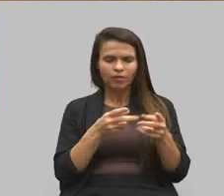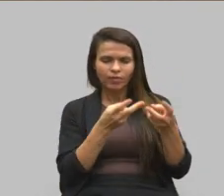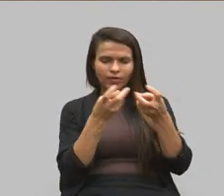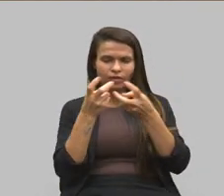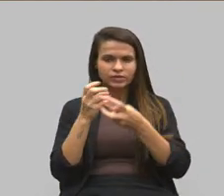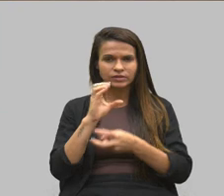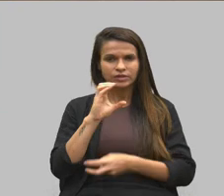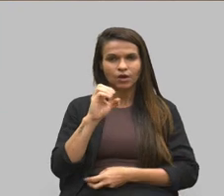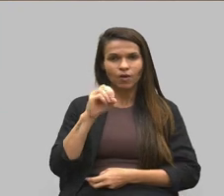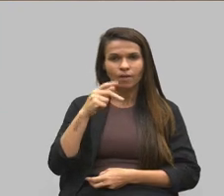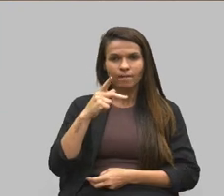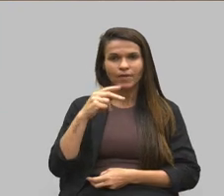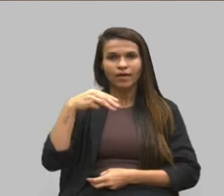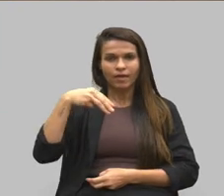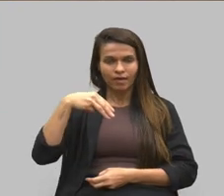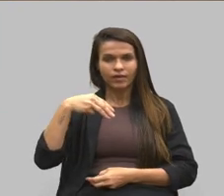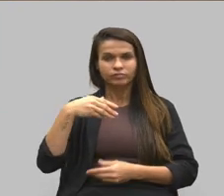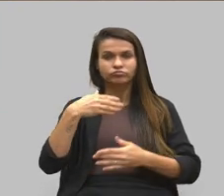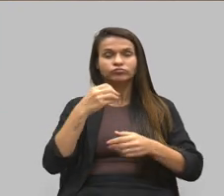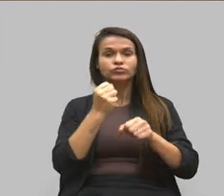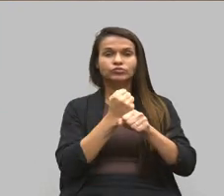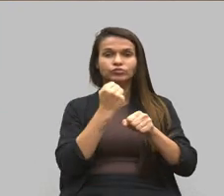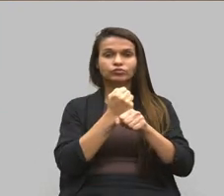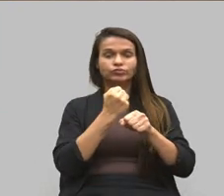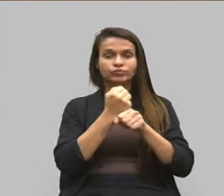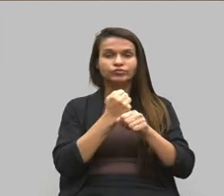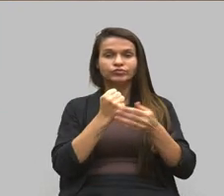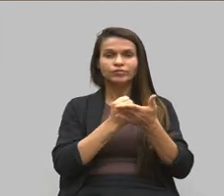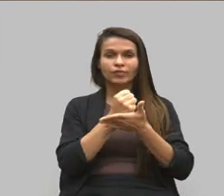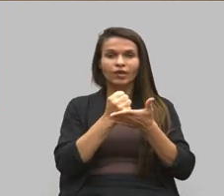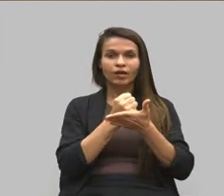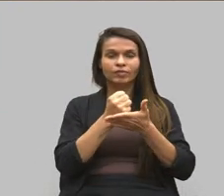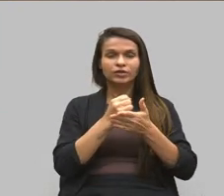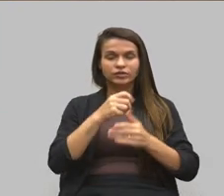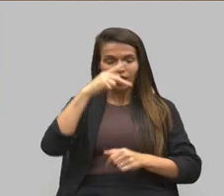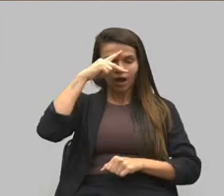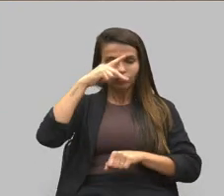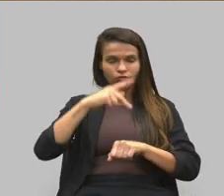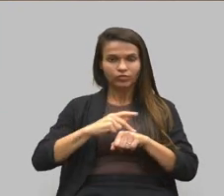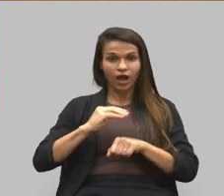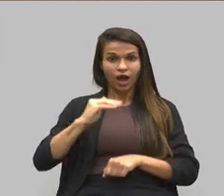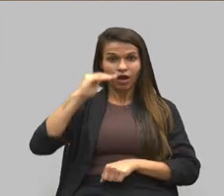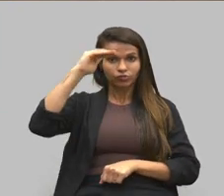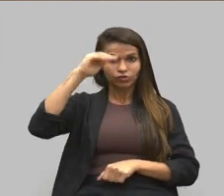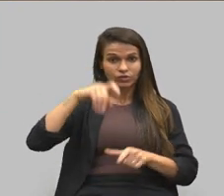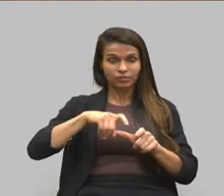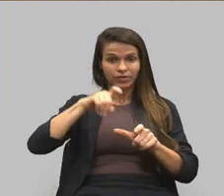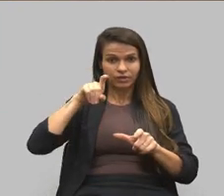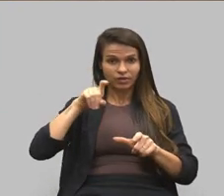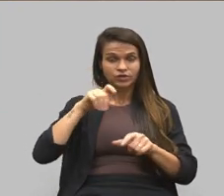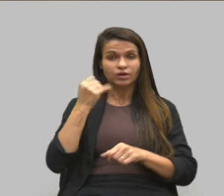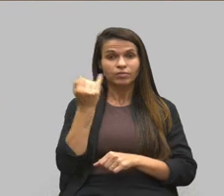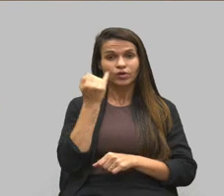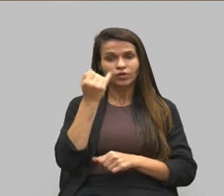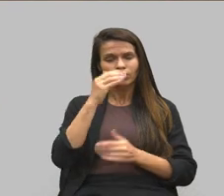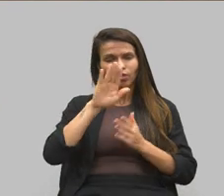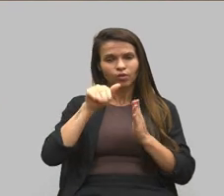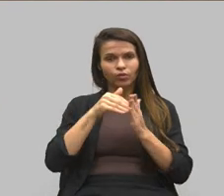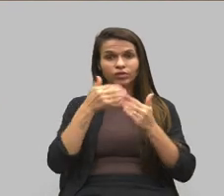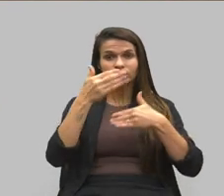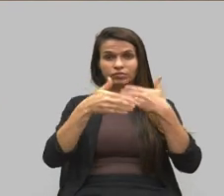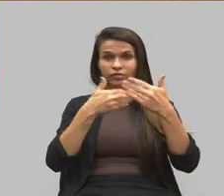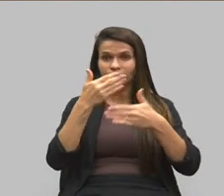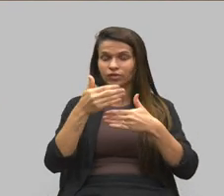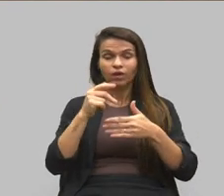construção da base de autonomia para uma vida adulta independente é importante lembrar que todo esse desenvolvimento ele